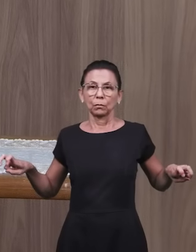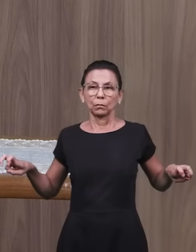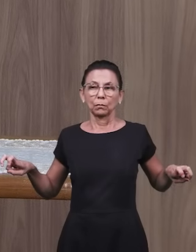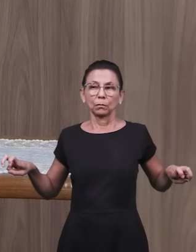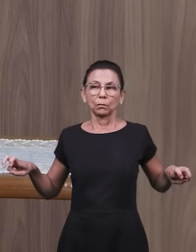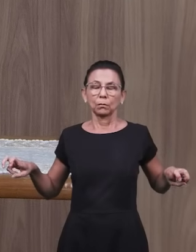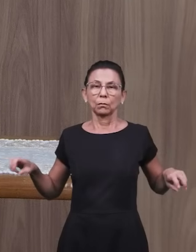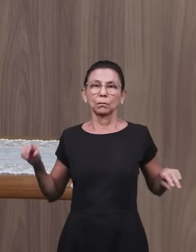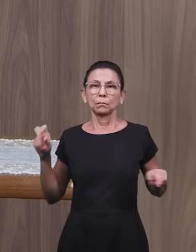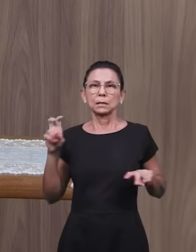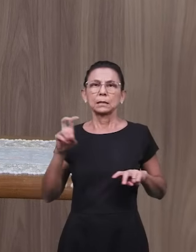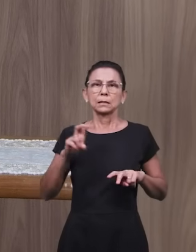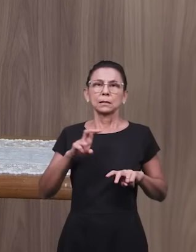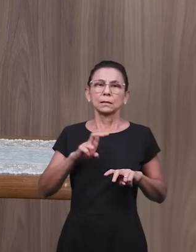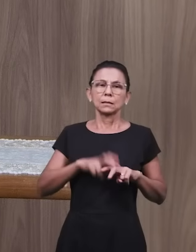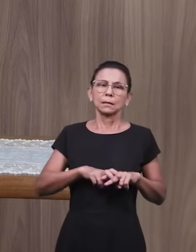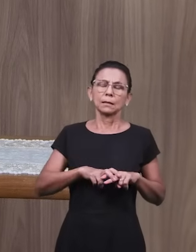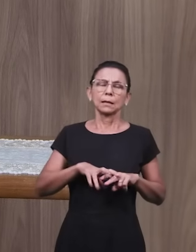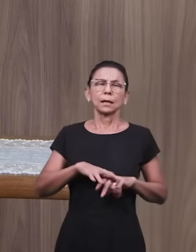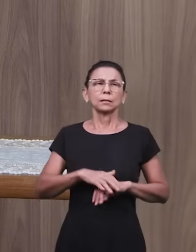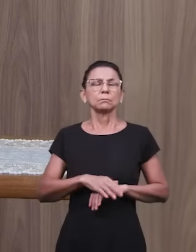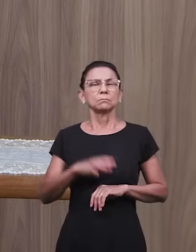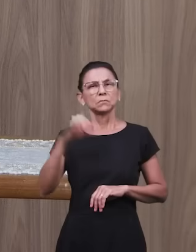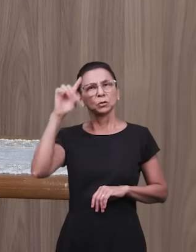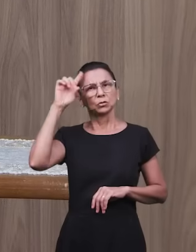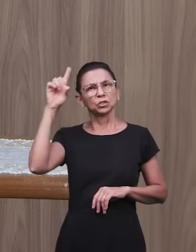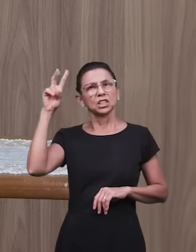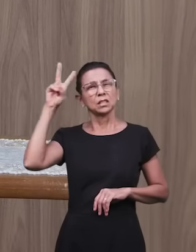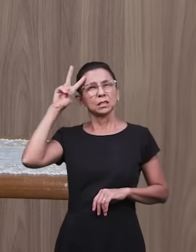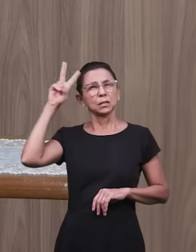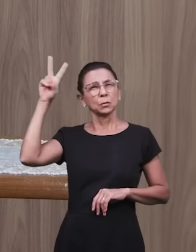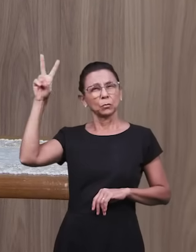Era um culto de louvor, numa segunda-feira.